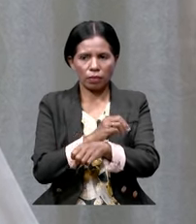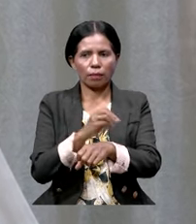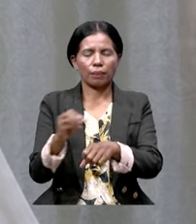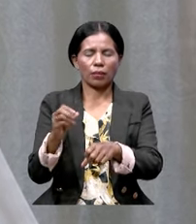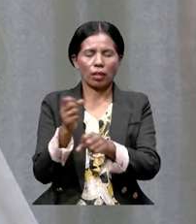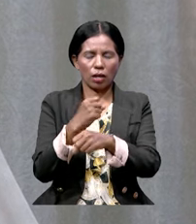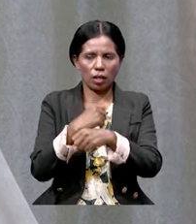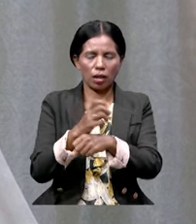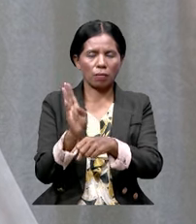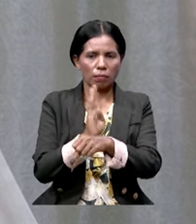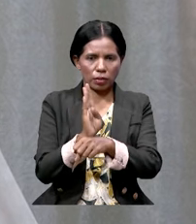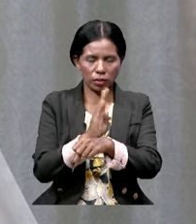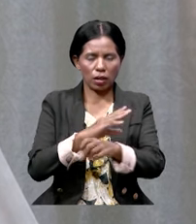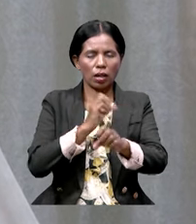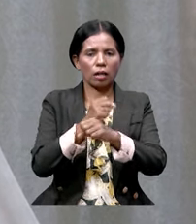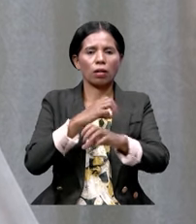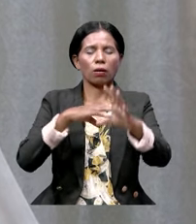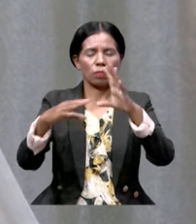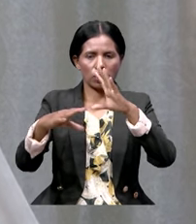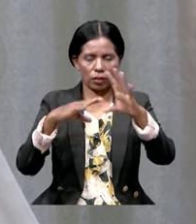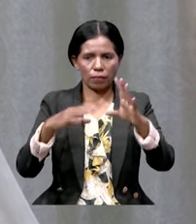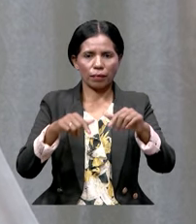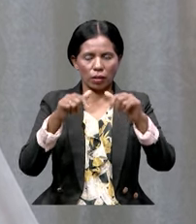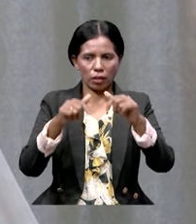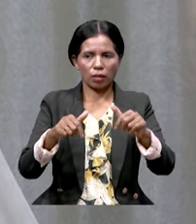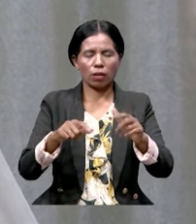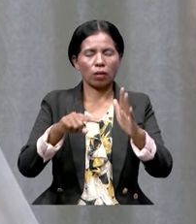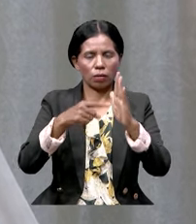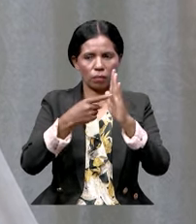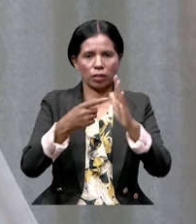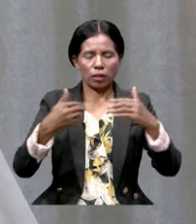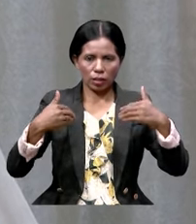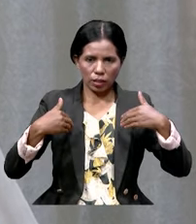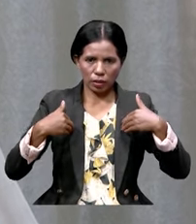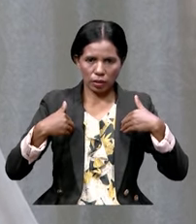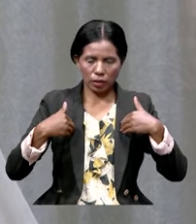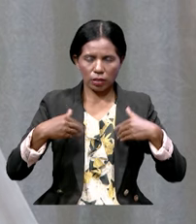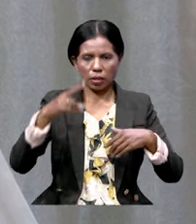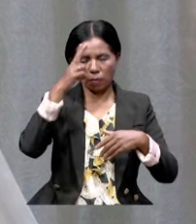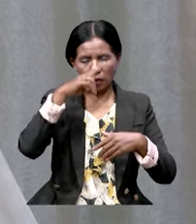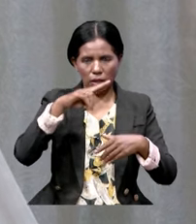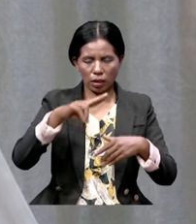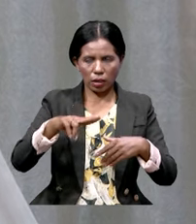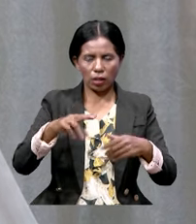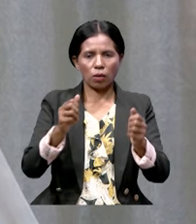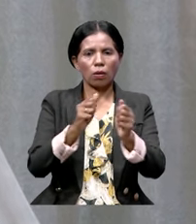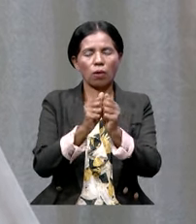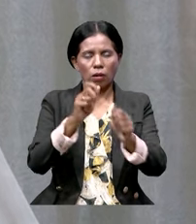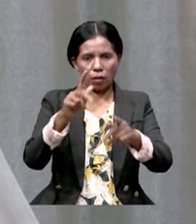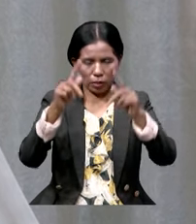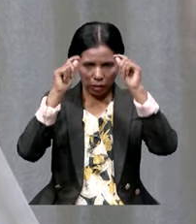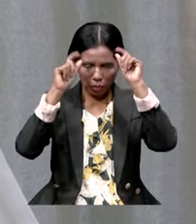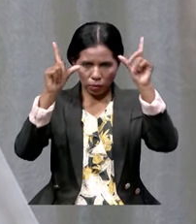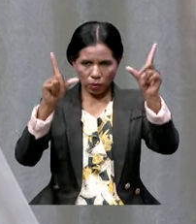alô comunicação. Então, e Rané começa a mostrar o entendimento entre Malai, Mutinsira, Timor, Sira,